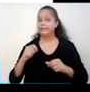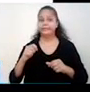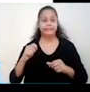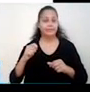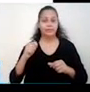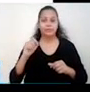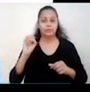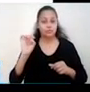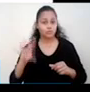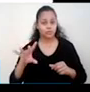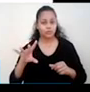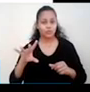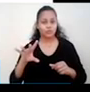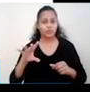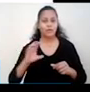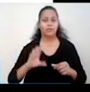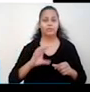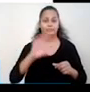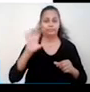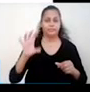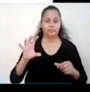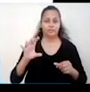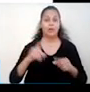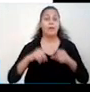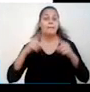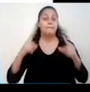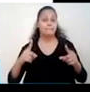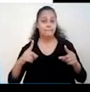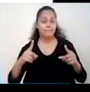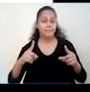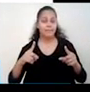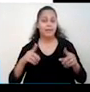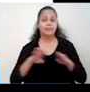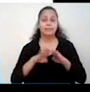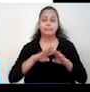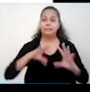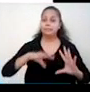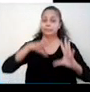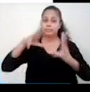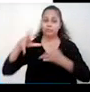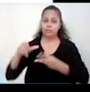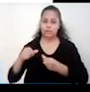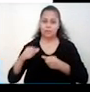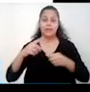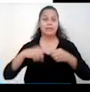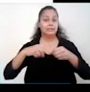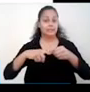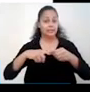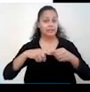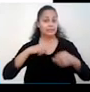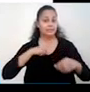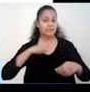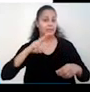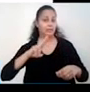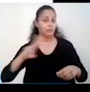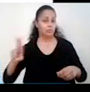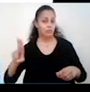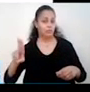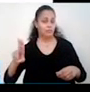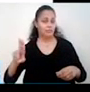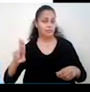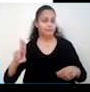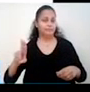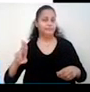mais localizada, mas também em aspecto mundial. Essas cidades também elas têm um nome, certo? Então,